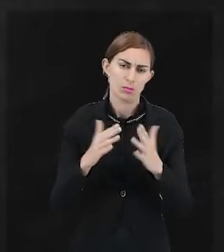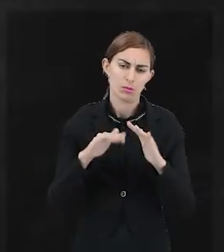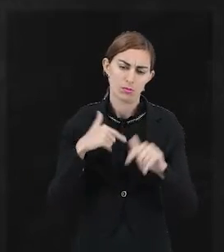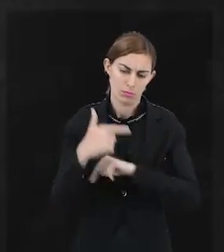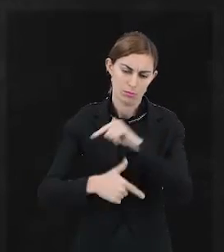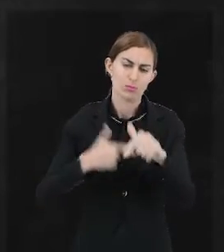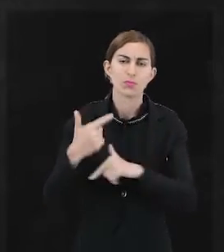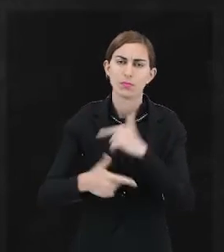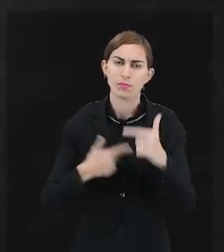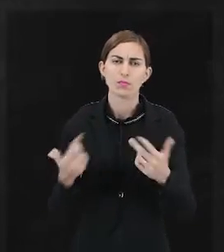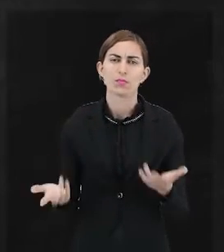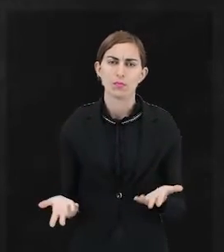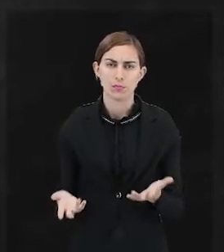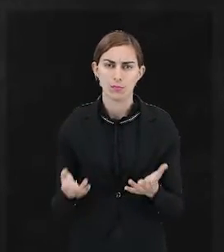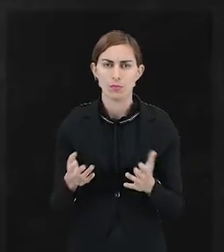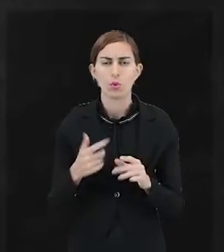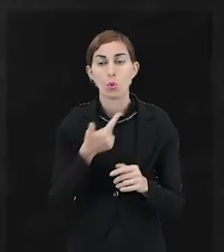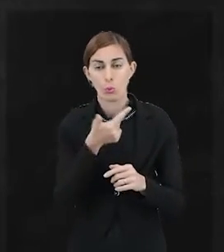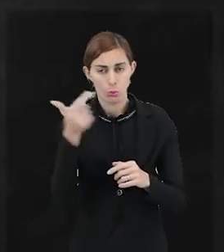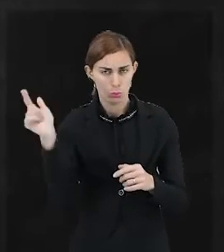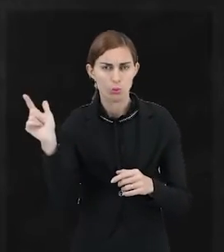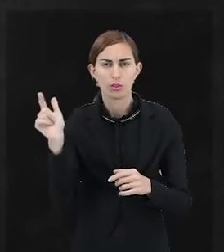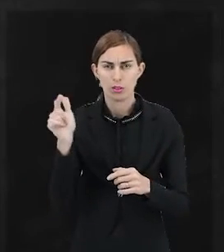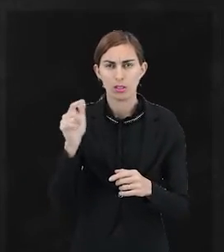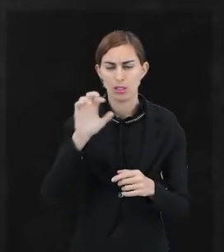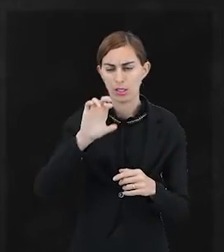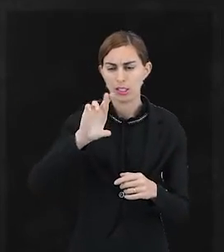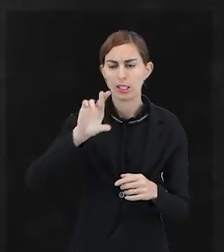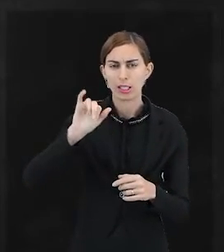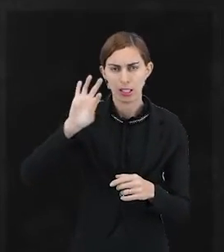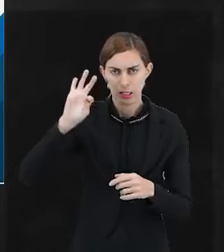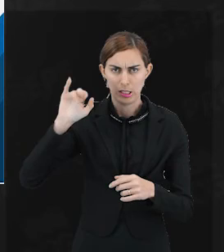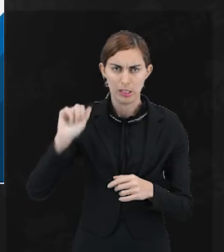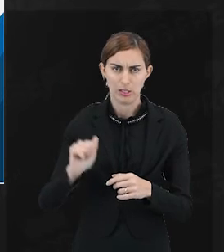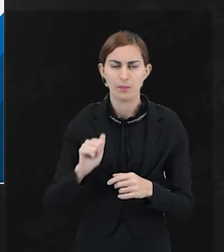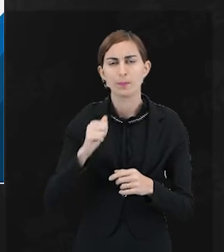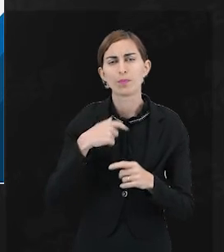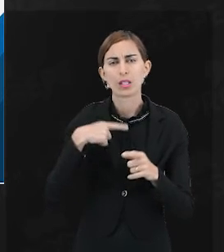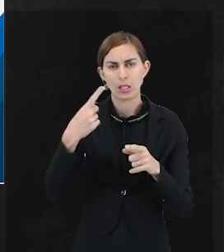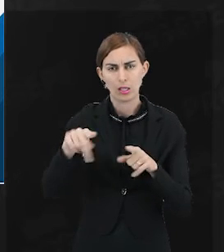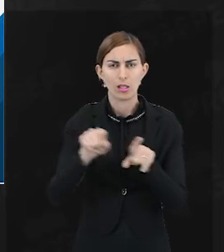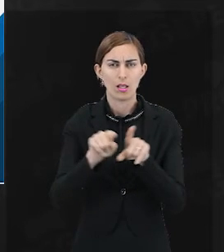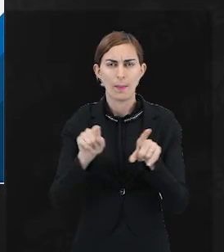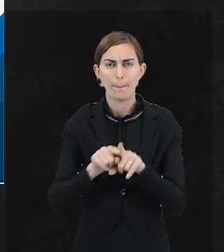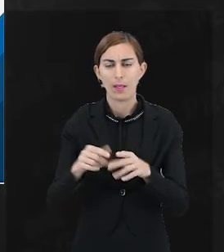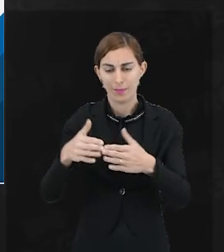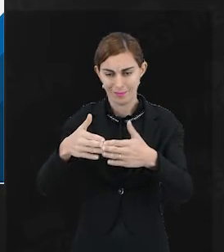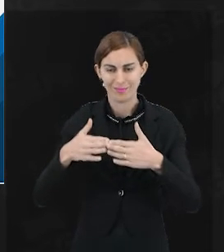do trabalho. Uma outra dica interessante também para o feedback é que ele seja